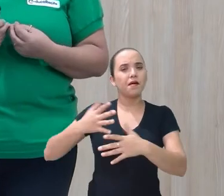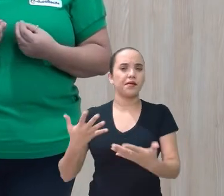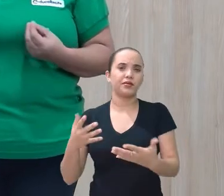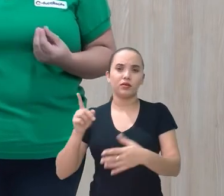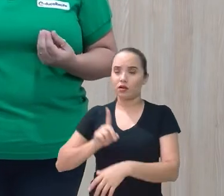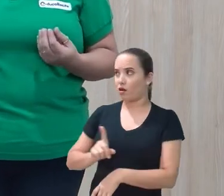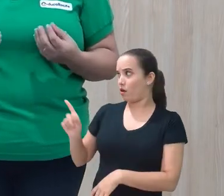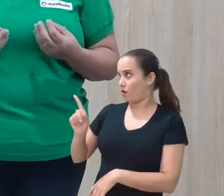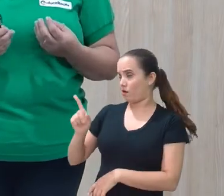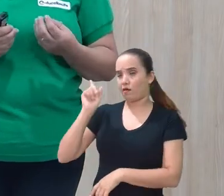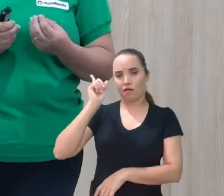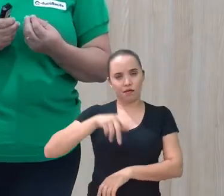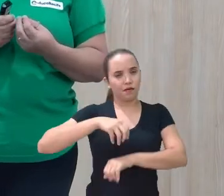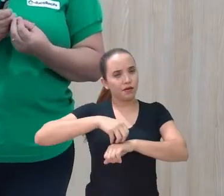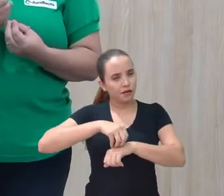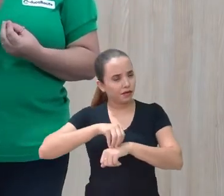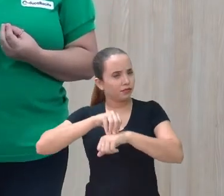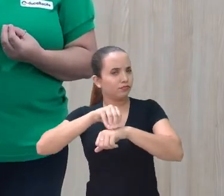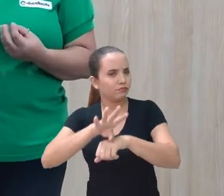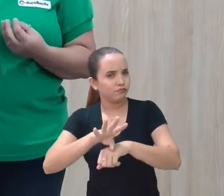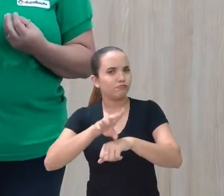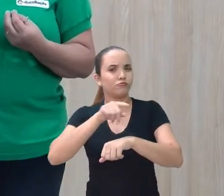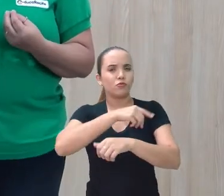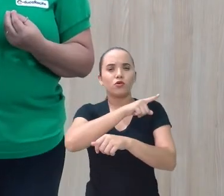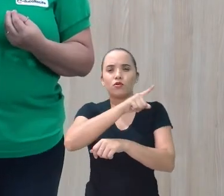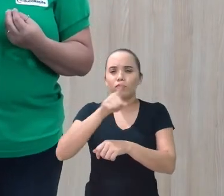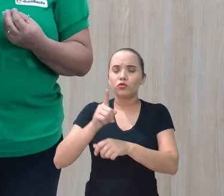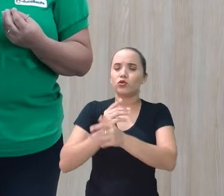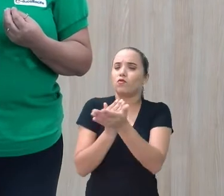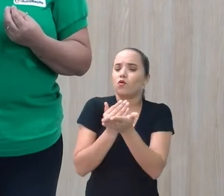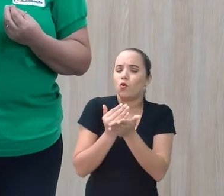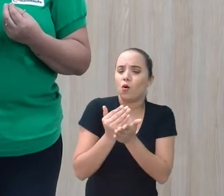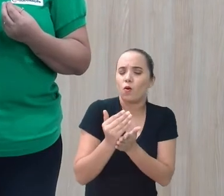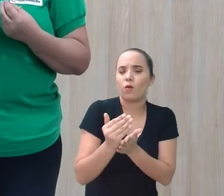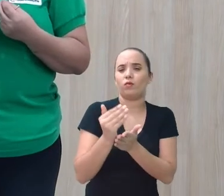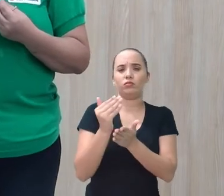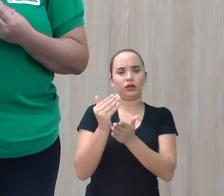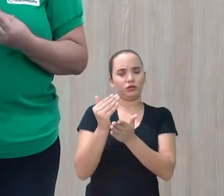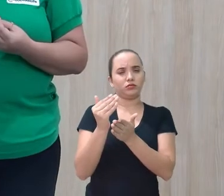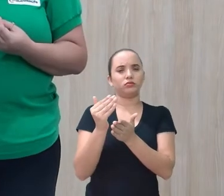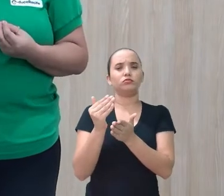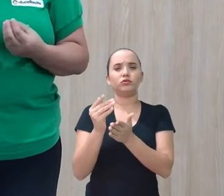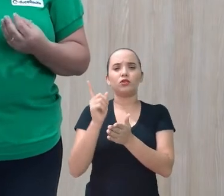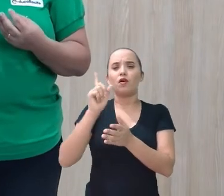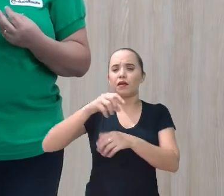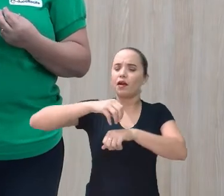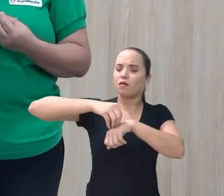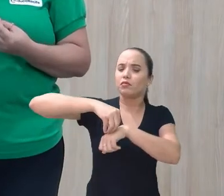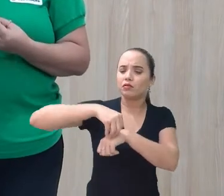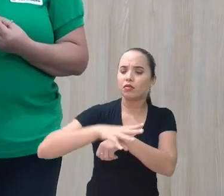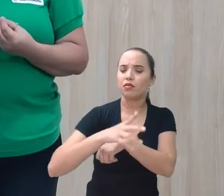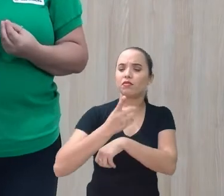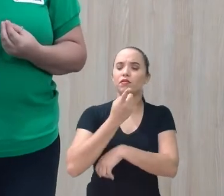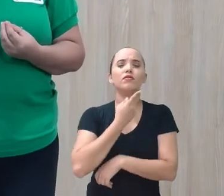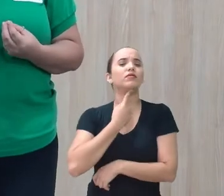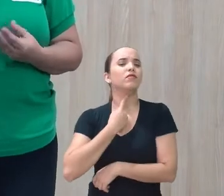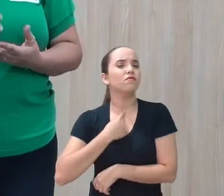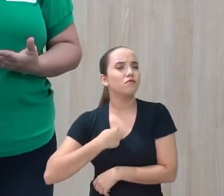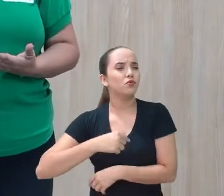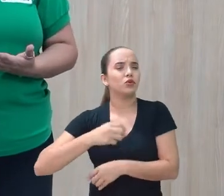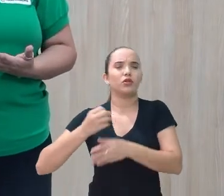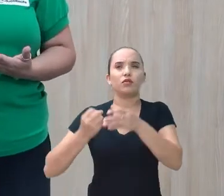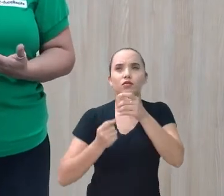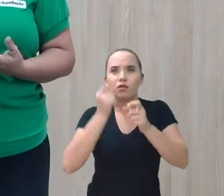são sugestões que vão iniciar, que vão dar a sugestão, aquela vontade de